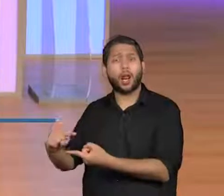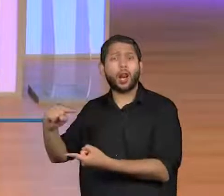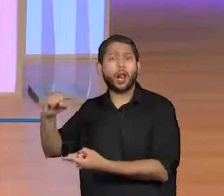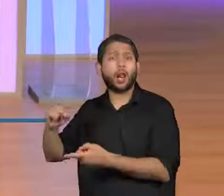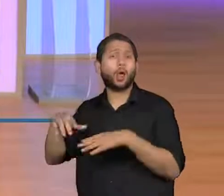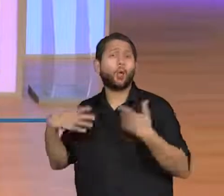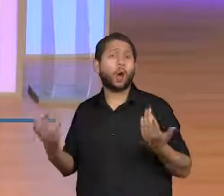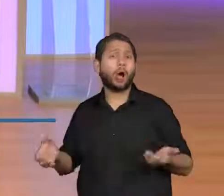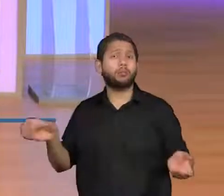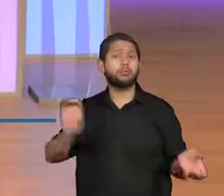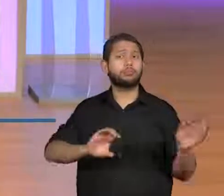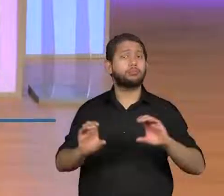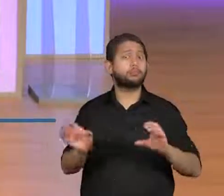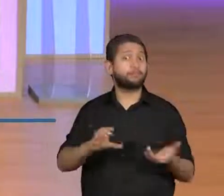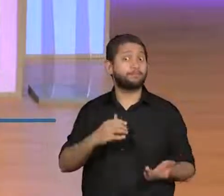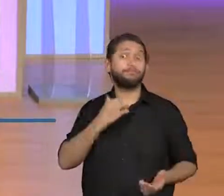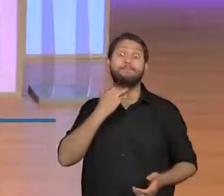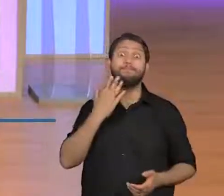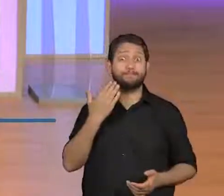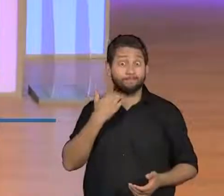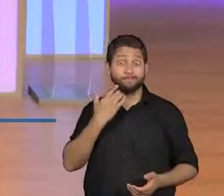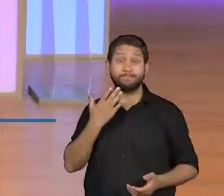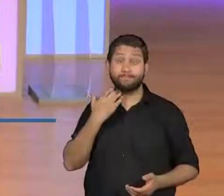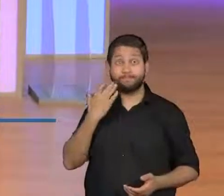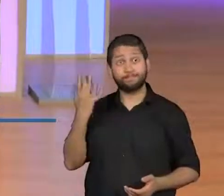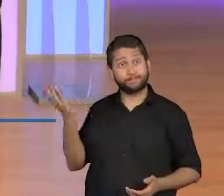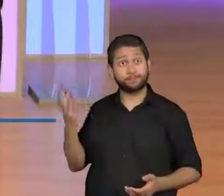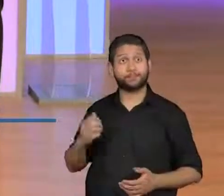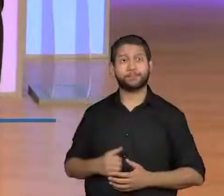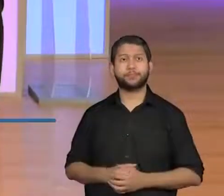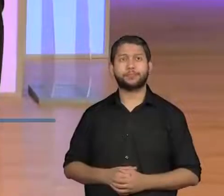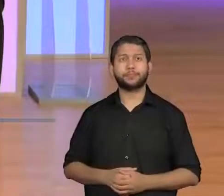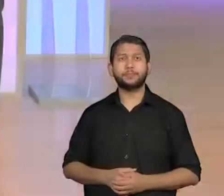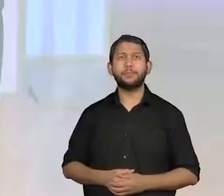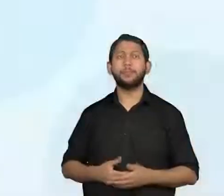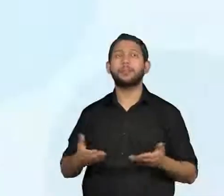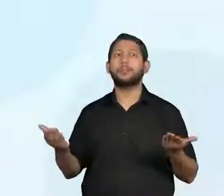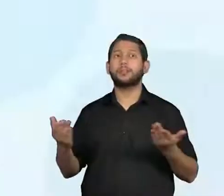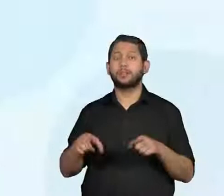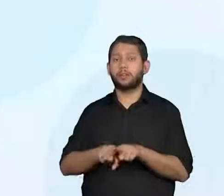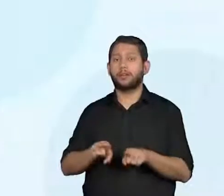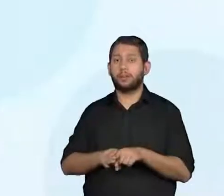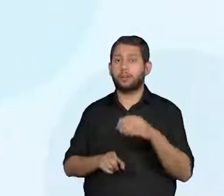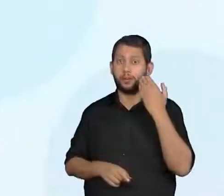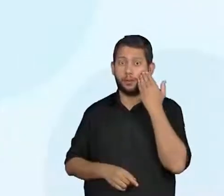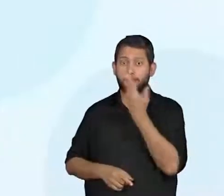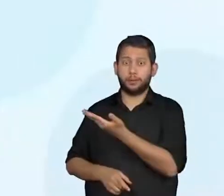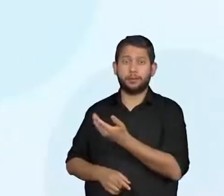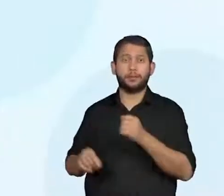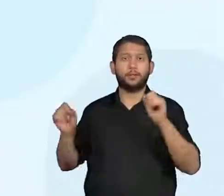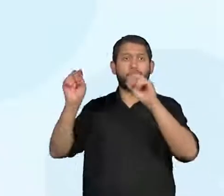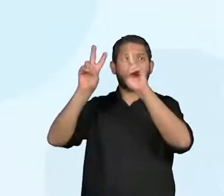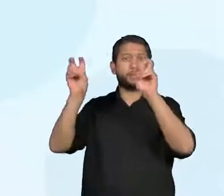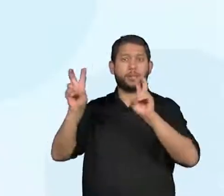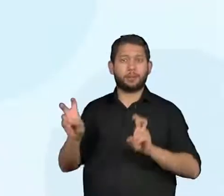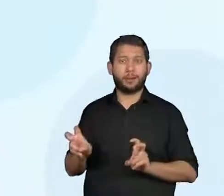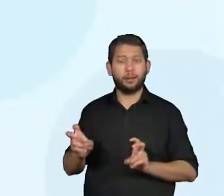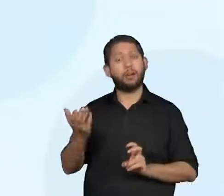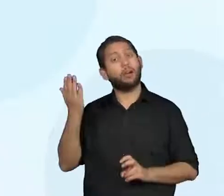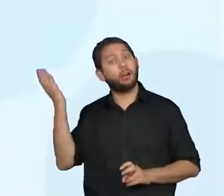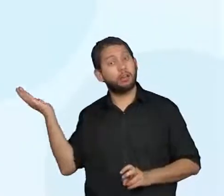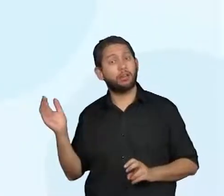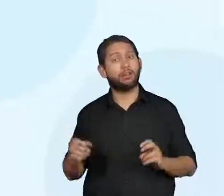viu? Que fica geralmente descrita junto mesmo com os ingredientes, né? Exatamente. Então, olha só, nesse tópico ingredientes é